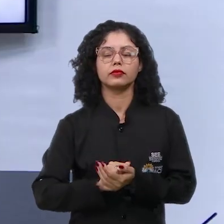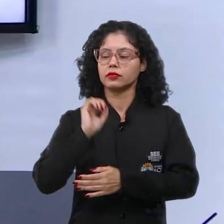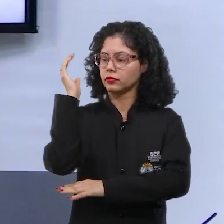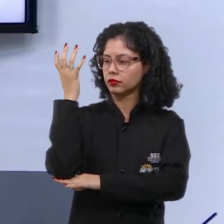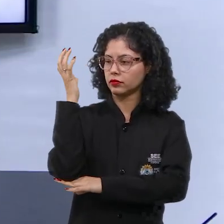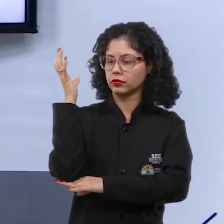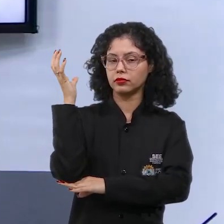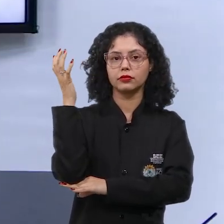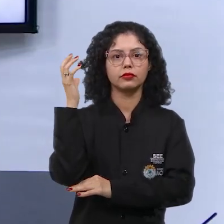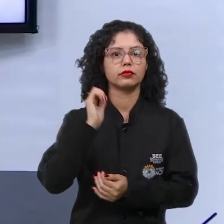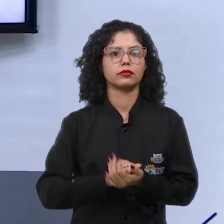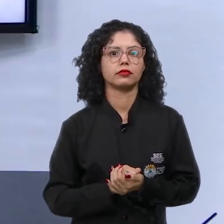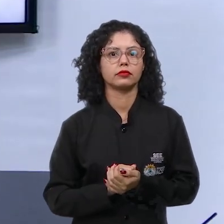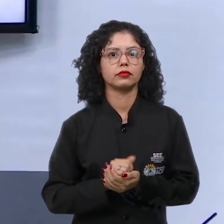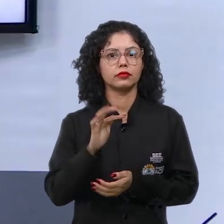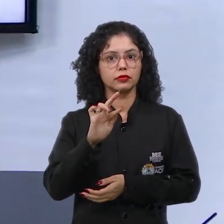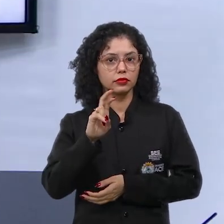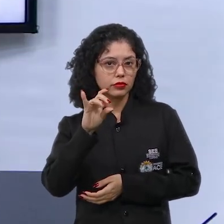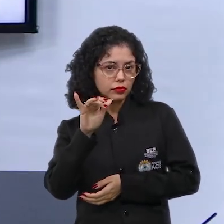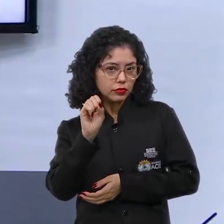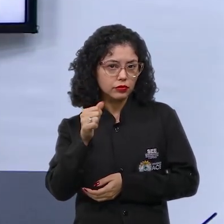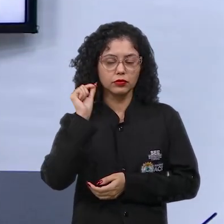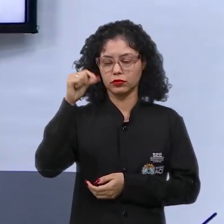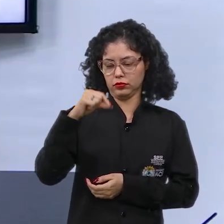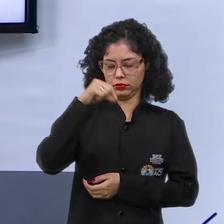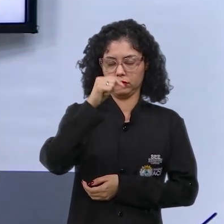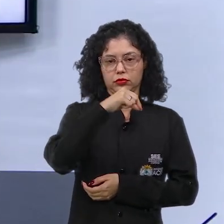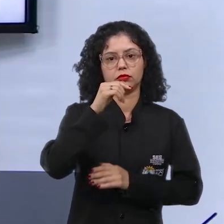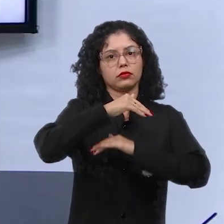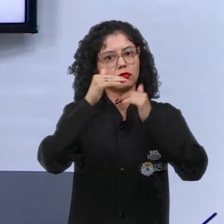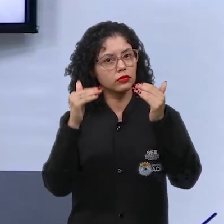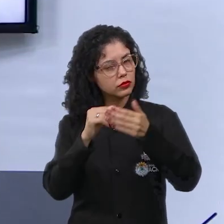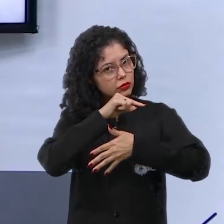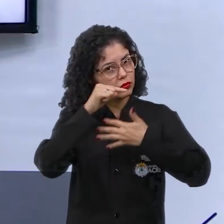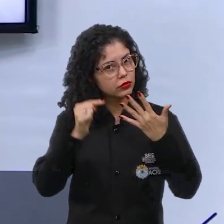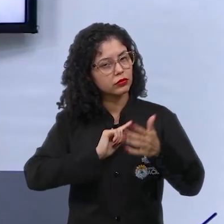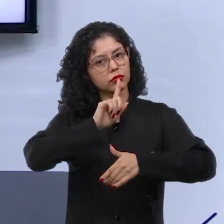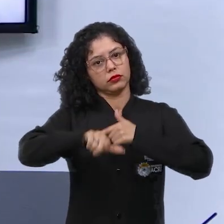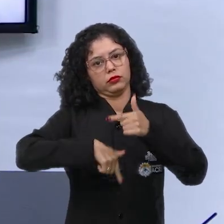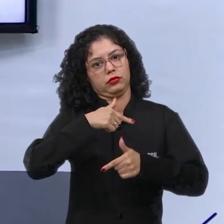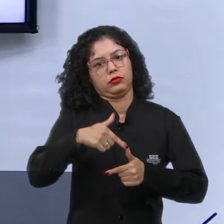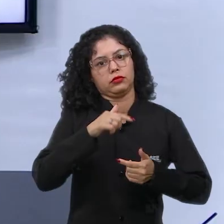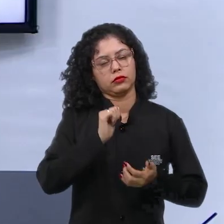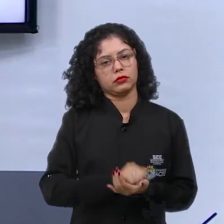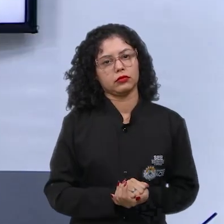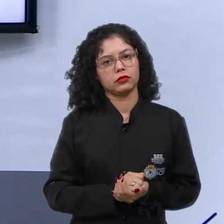plantas, fungos, insetos, todos eles trabalhando